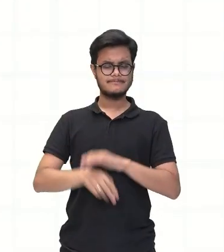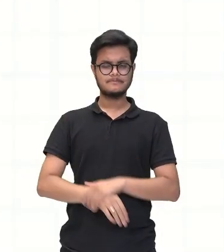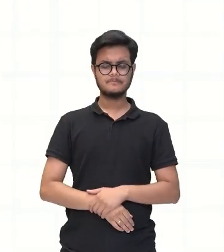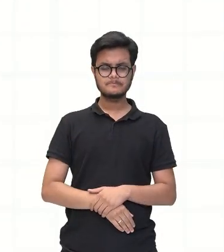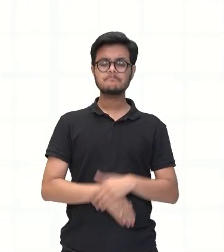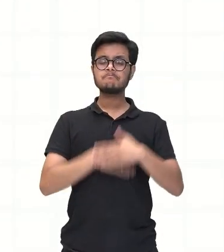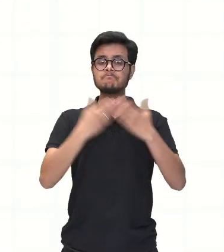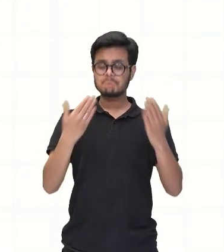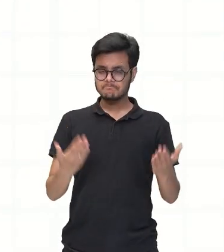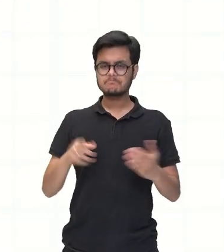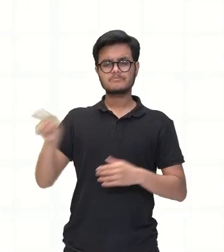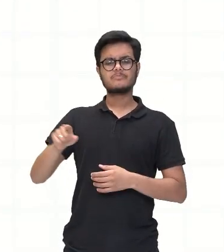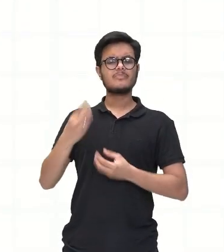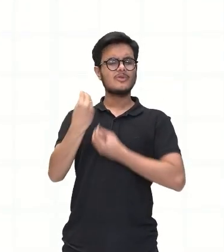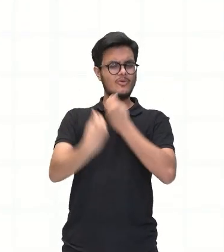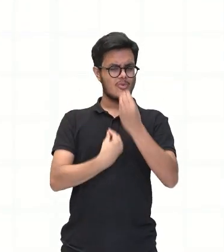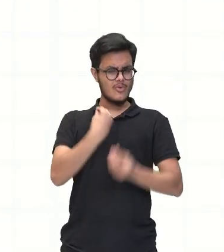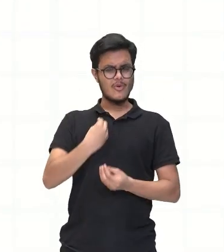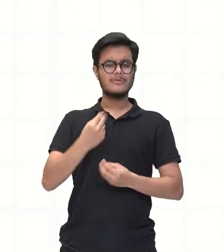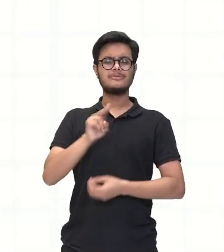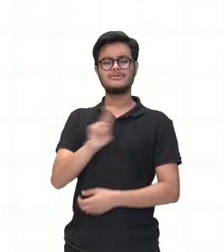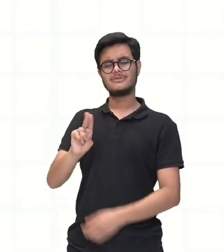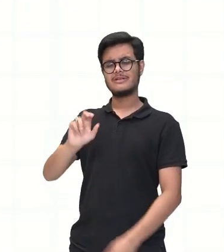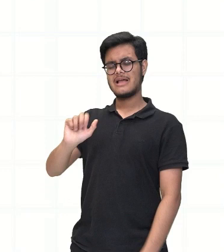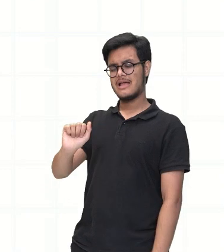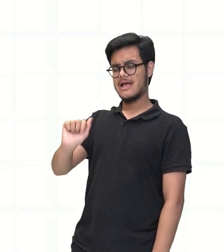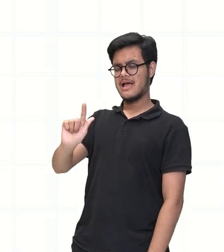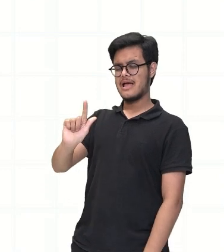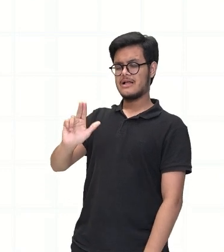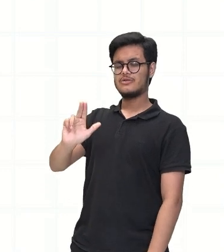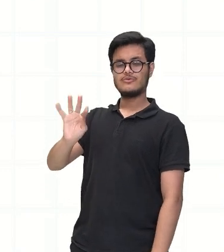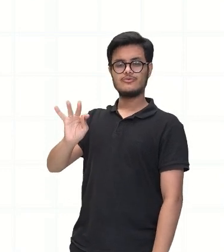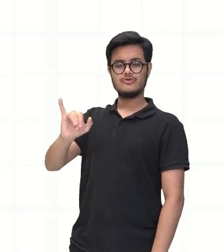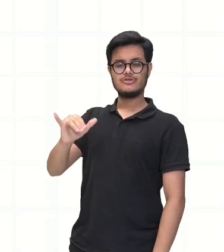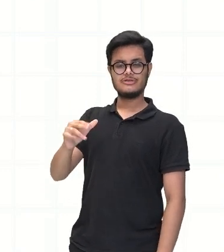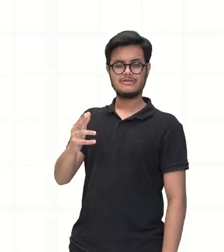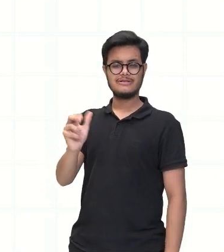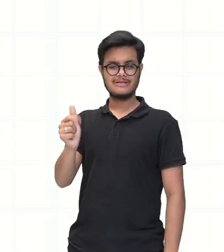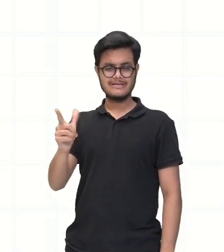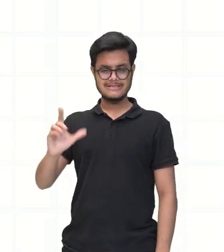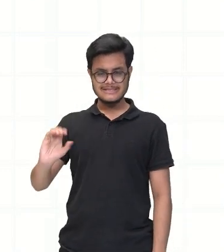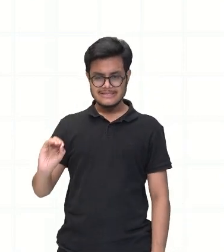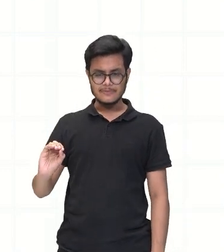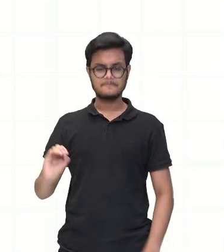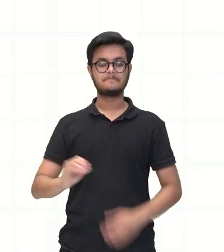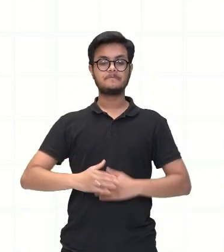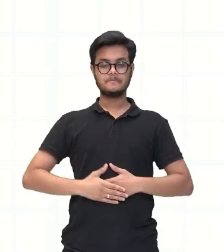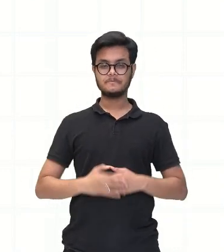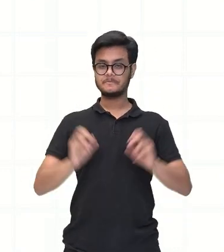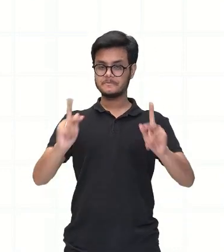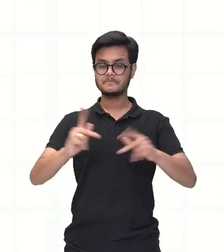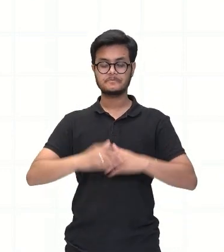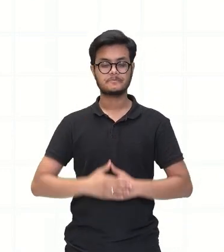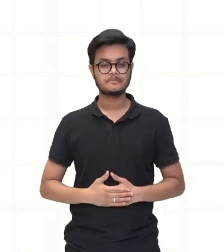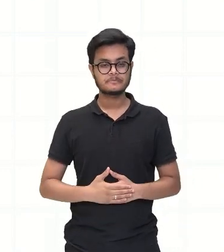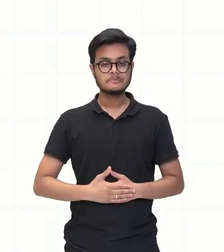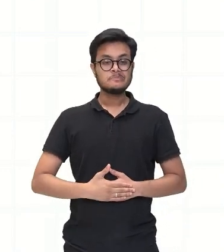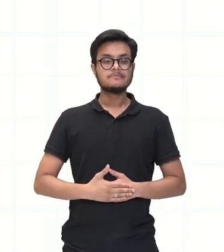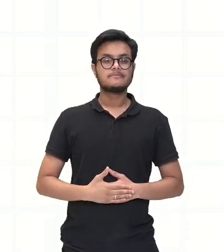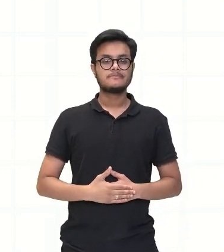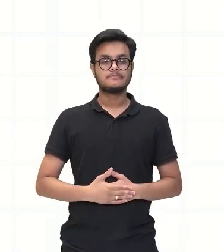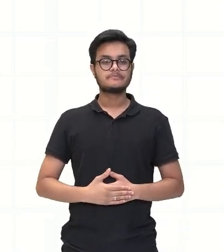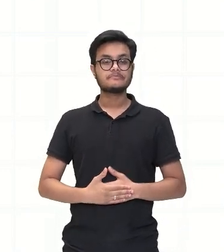você entender como se dá aí essa formação de palavras. Prosseguindo, olha só.